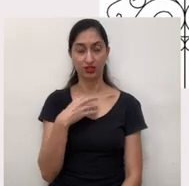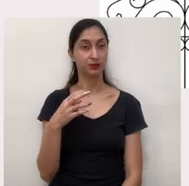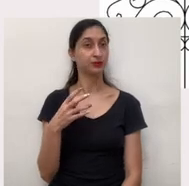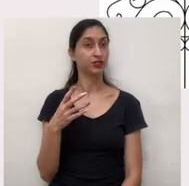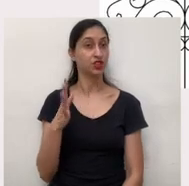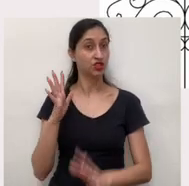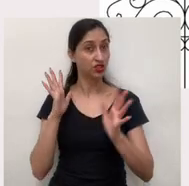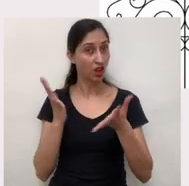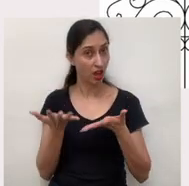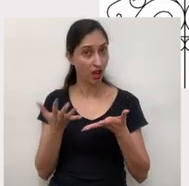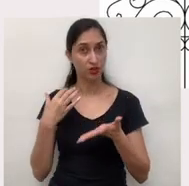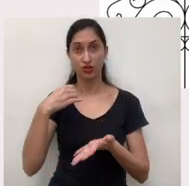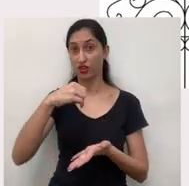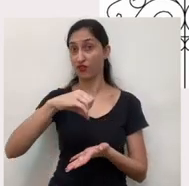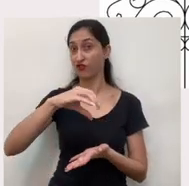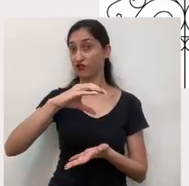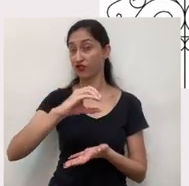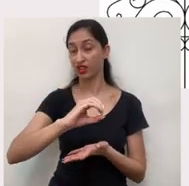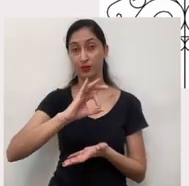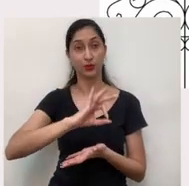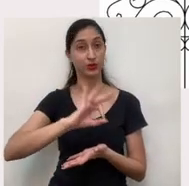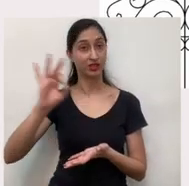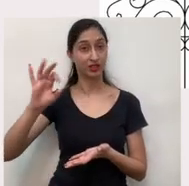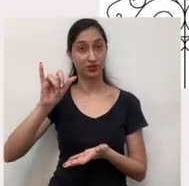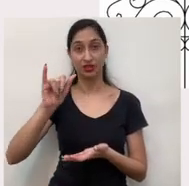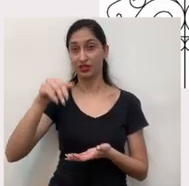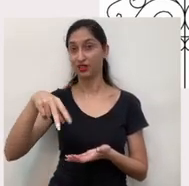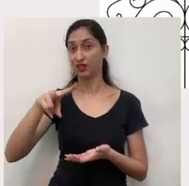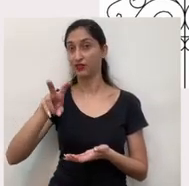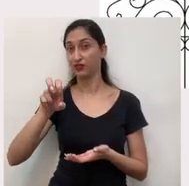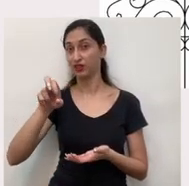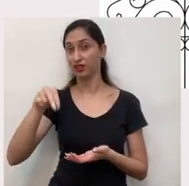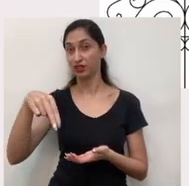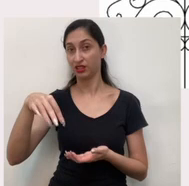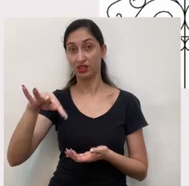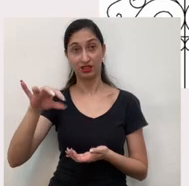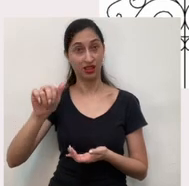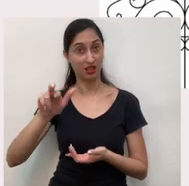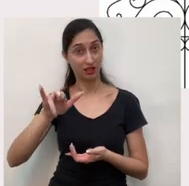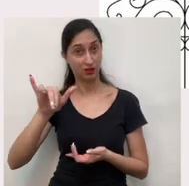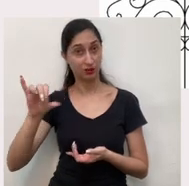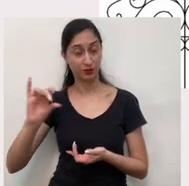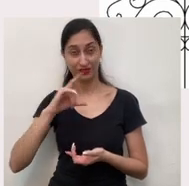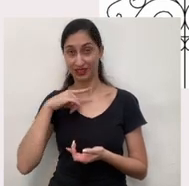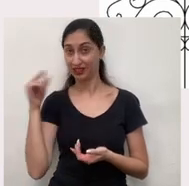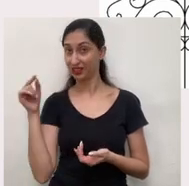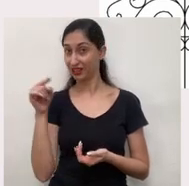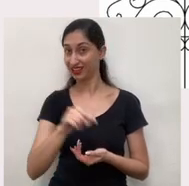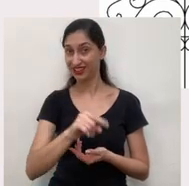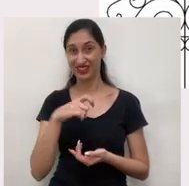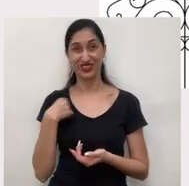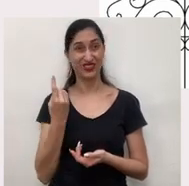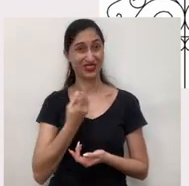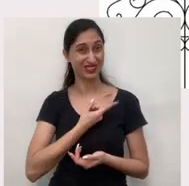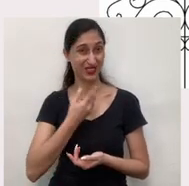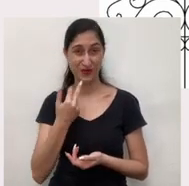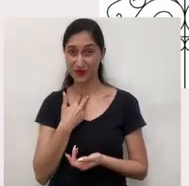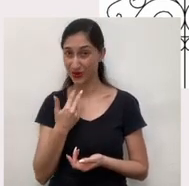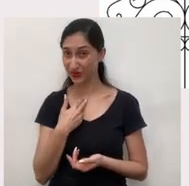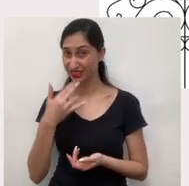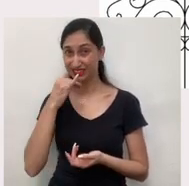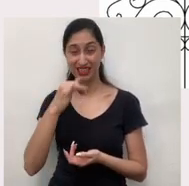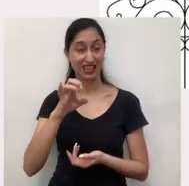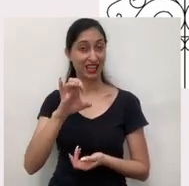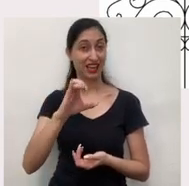responde por 90% do inventário do urbano ornamento, né? Uma forma que a gente não pode dizer se é uma forma eclética, mas é